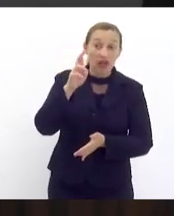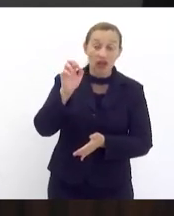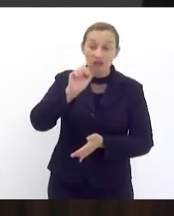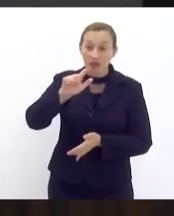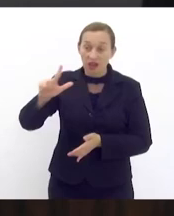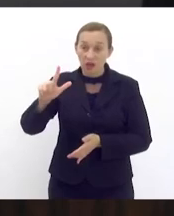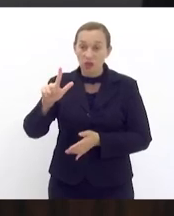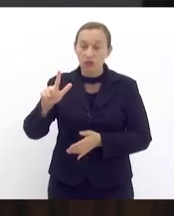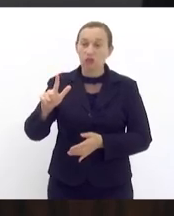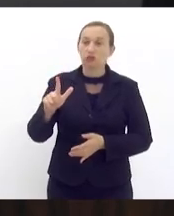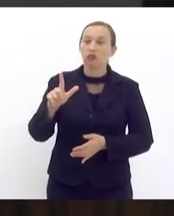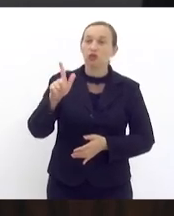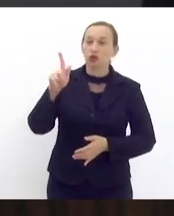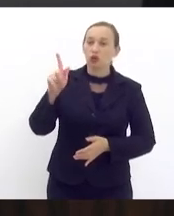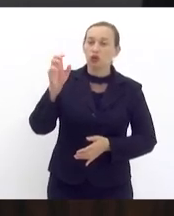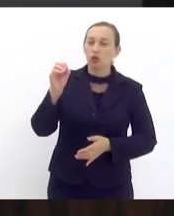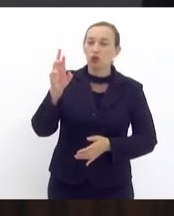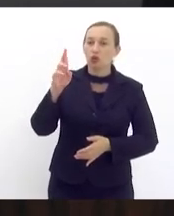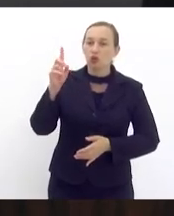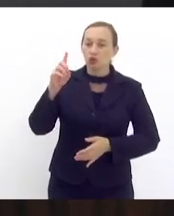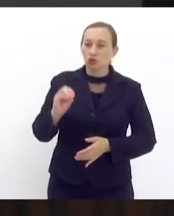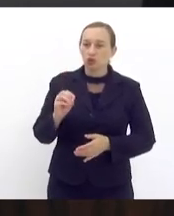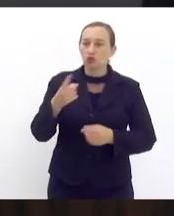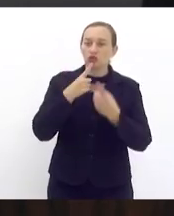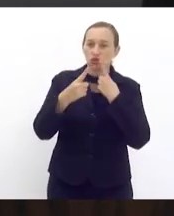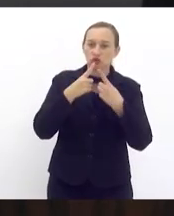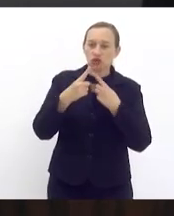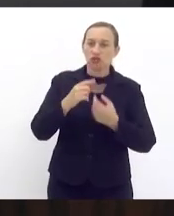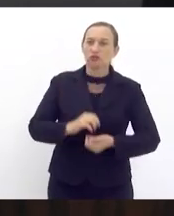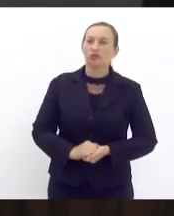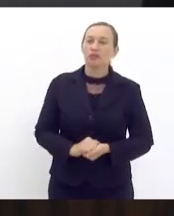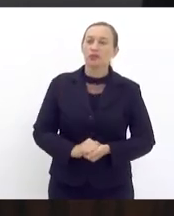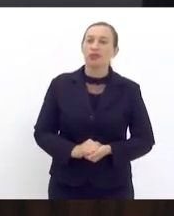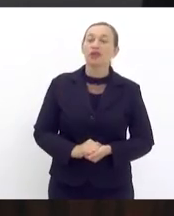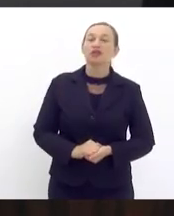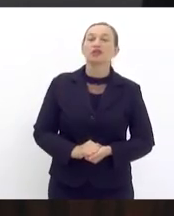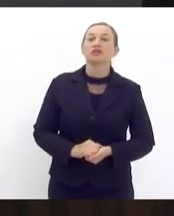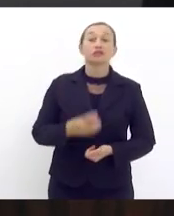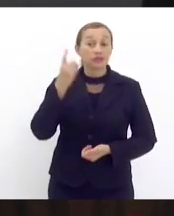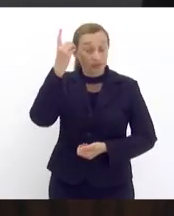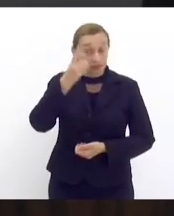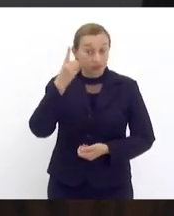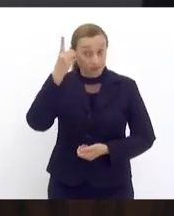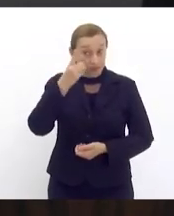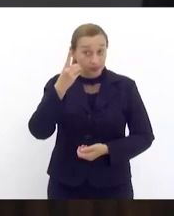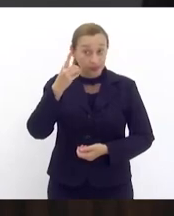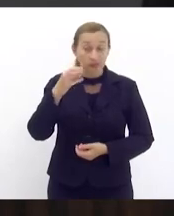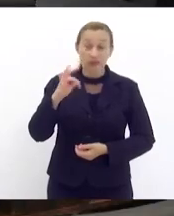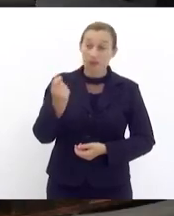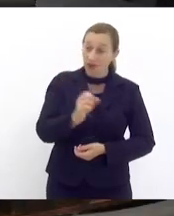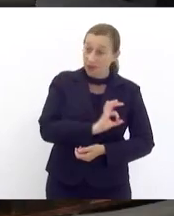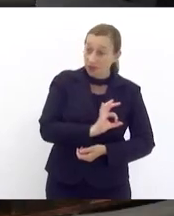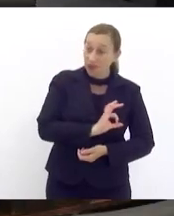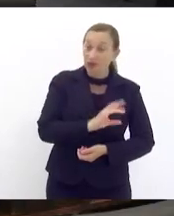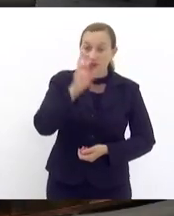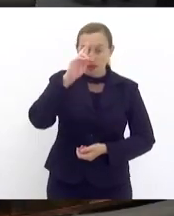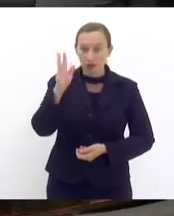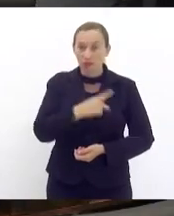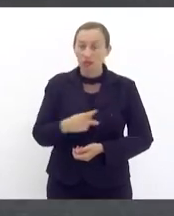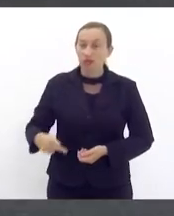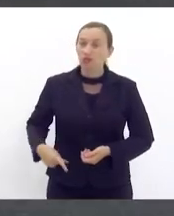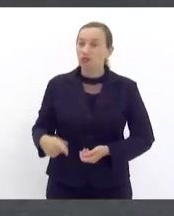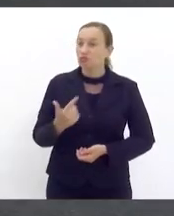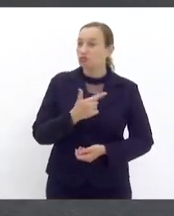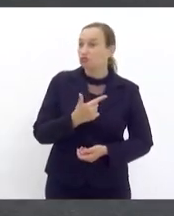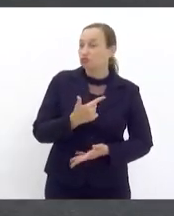do Gordo em discussão para discutir Nossa nove deputada Marta Rocha Presidente Não